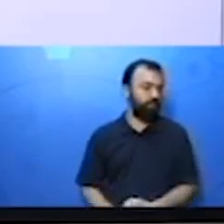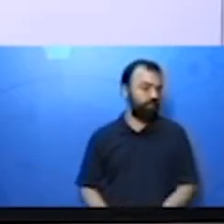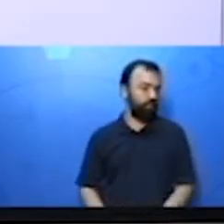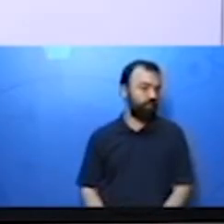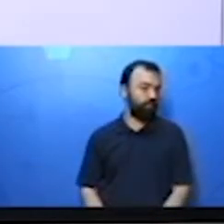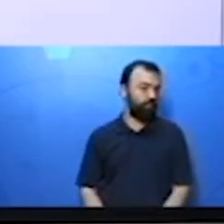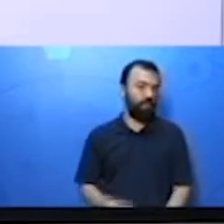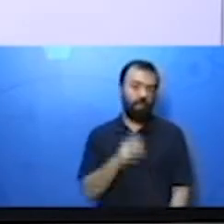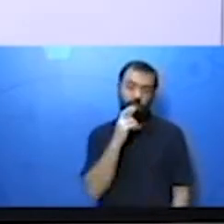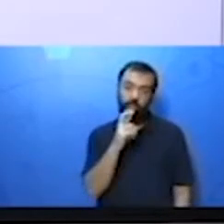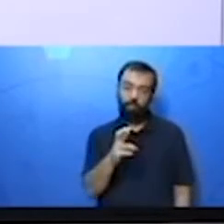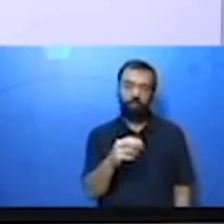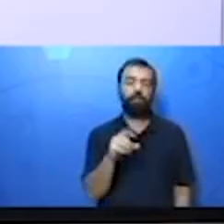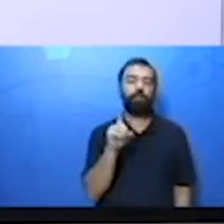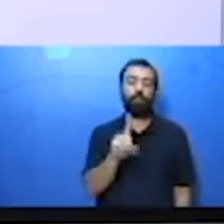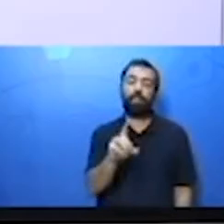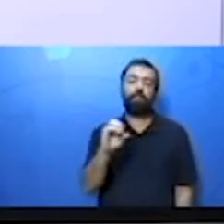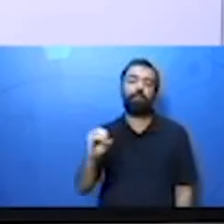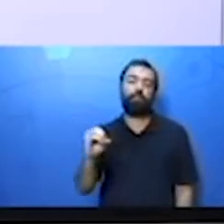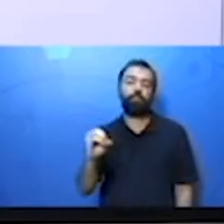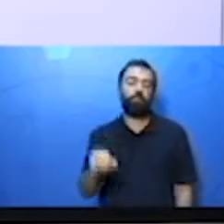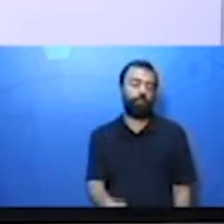balde.